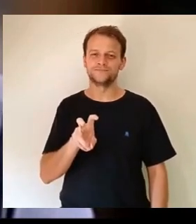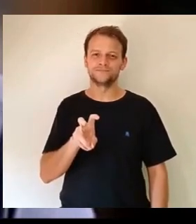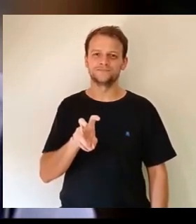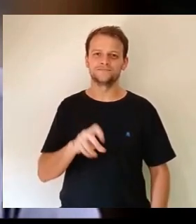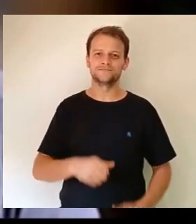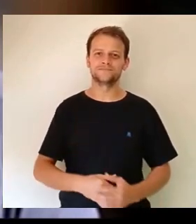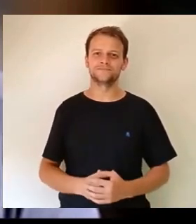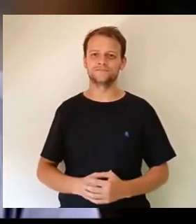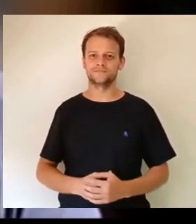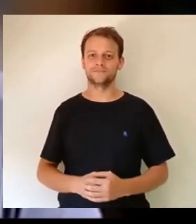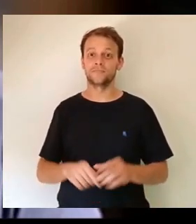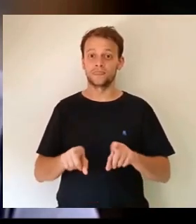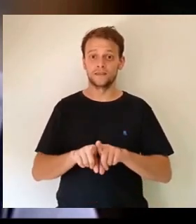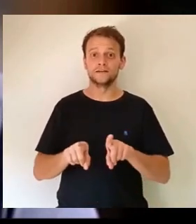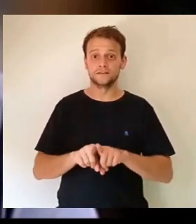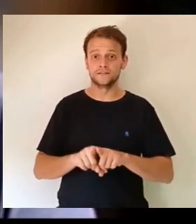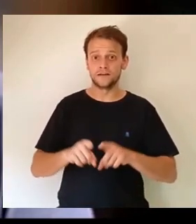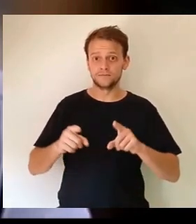45 anos.